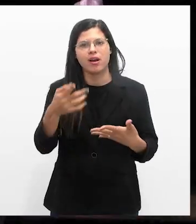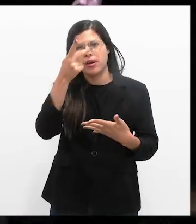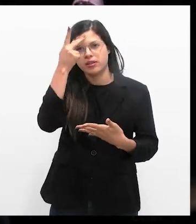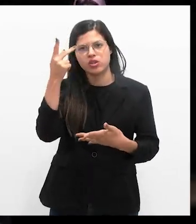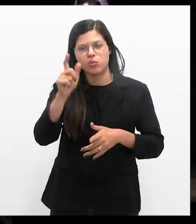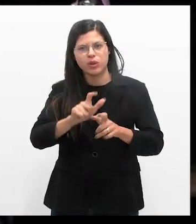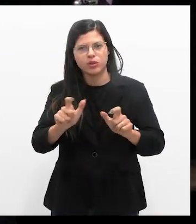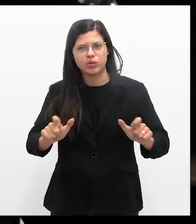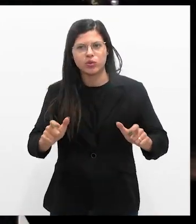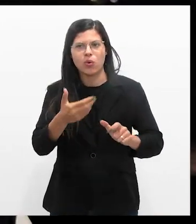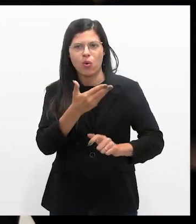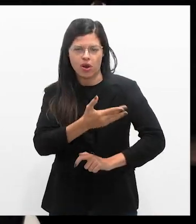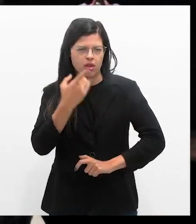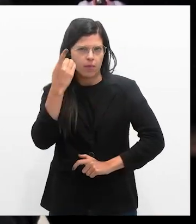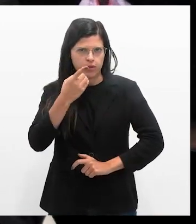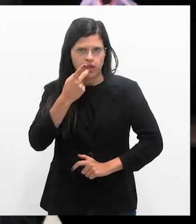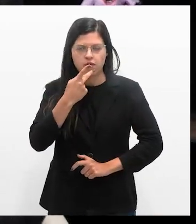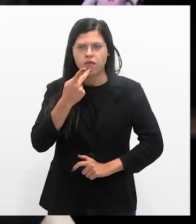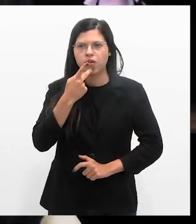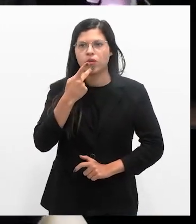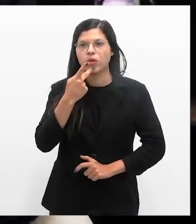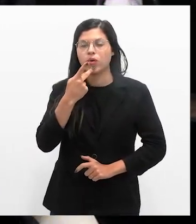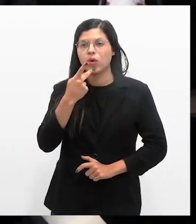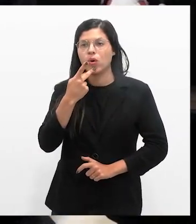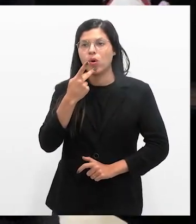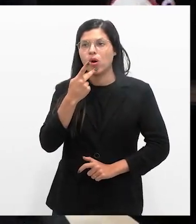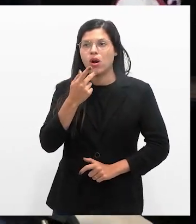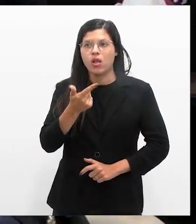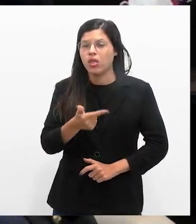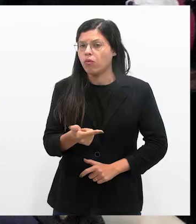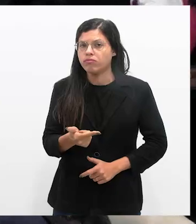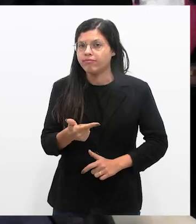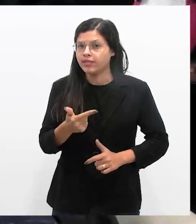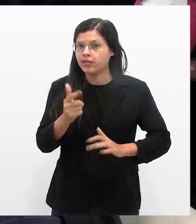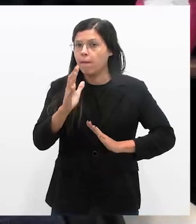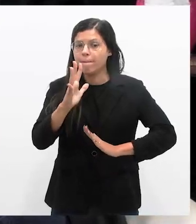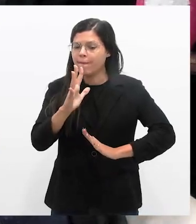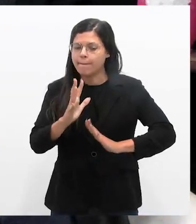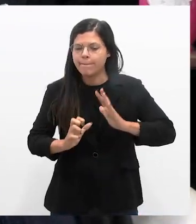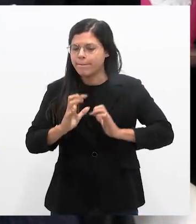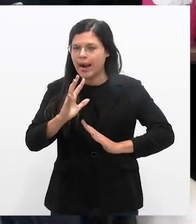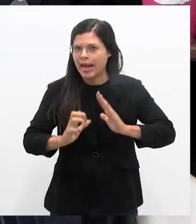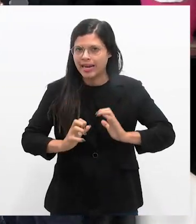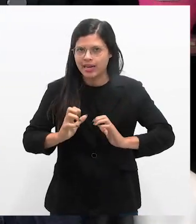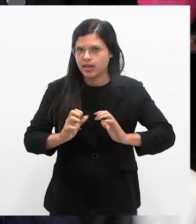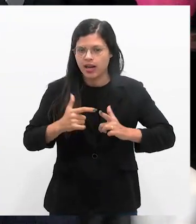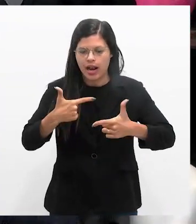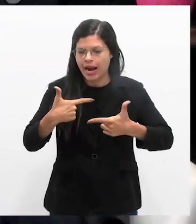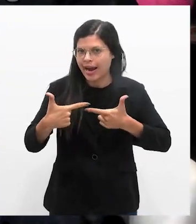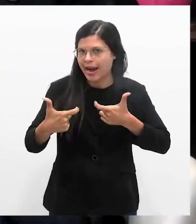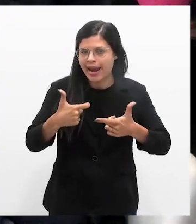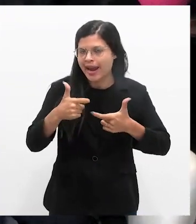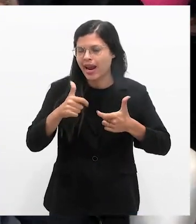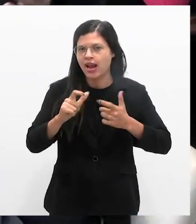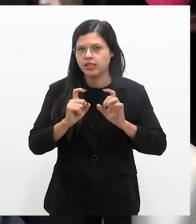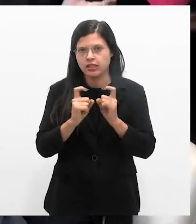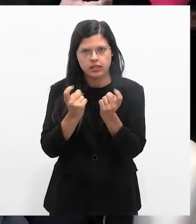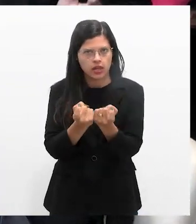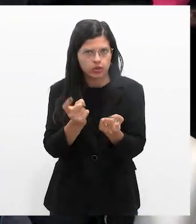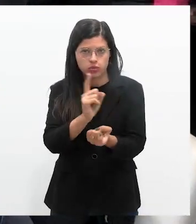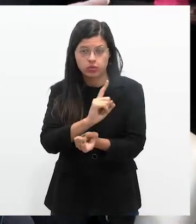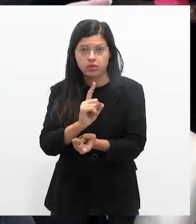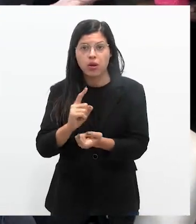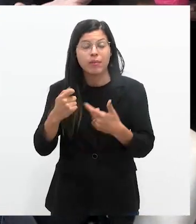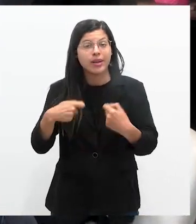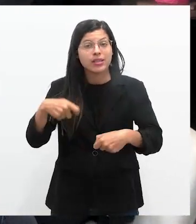como Soraya colocou bem na fala dela, não existe uma guerra de sexos. Enquanto não houver essa consciência